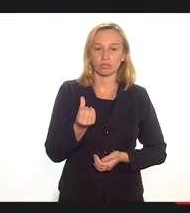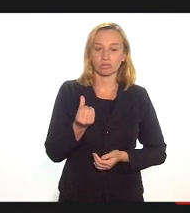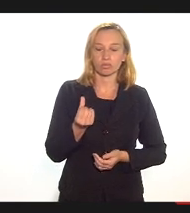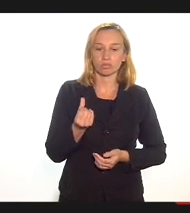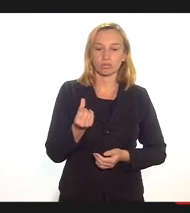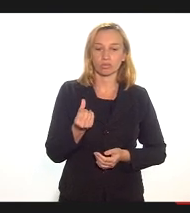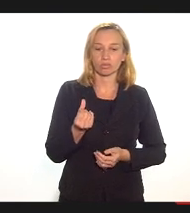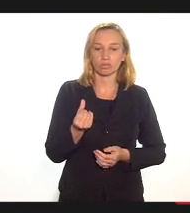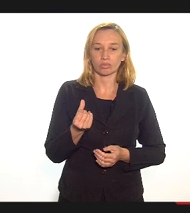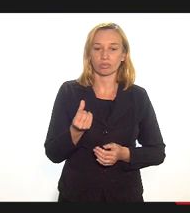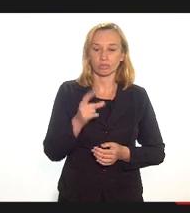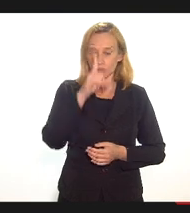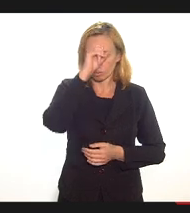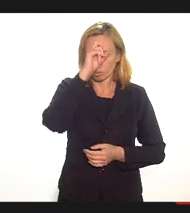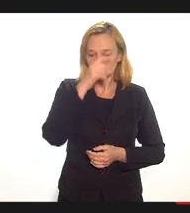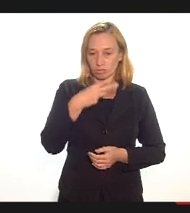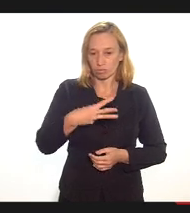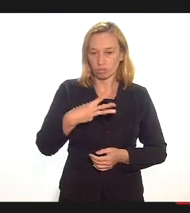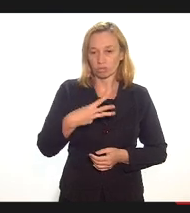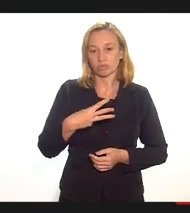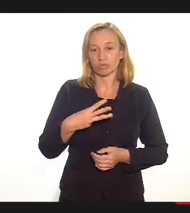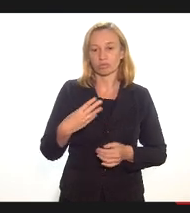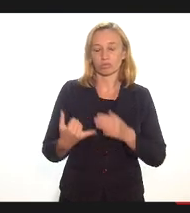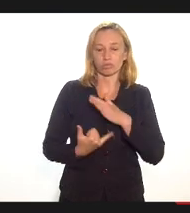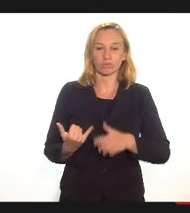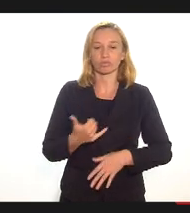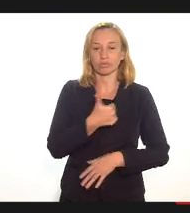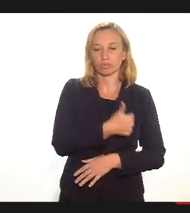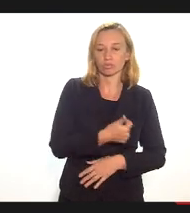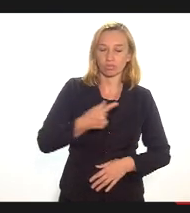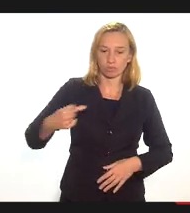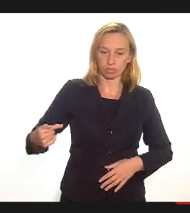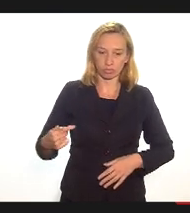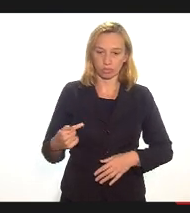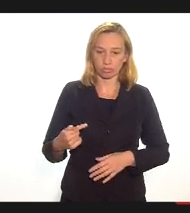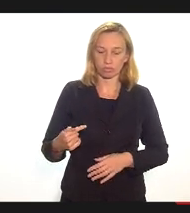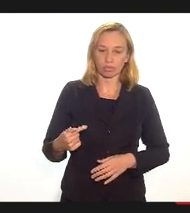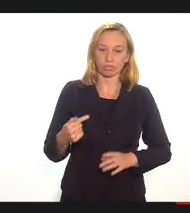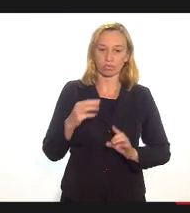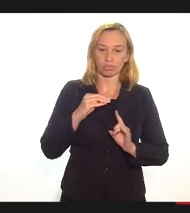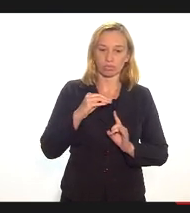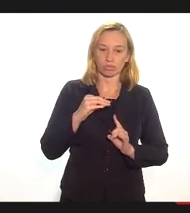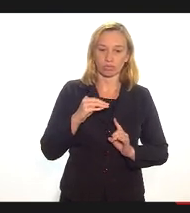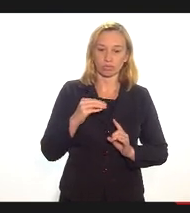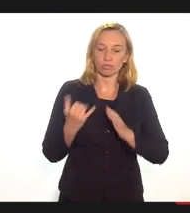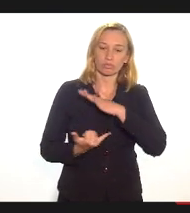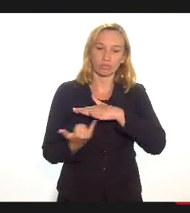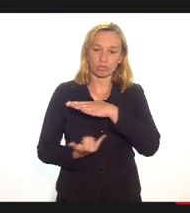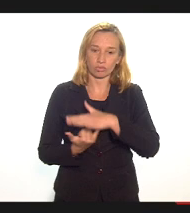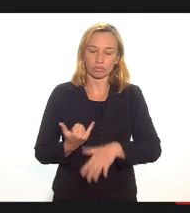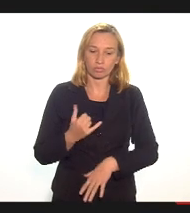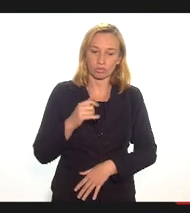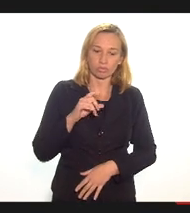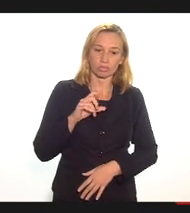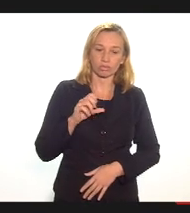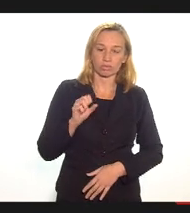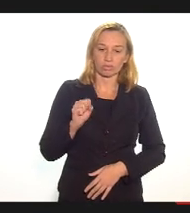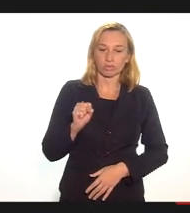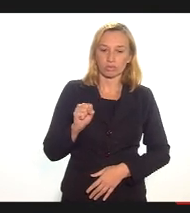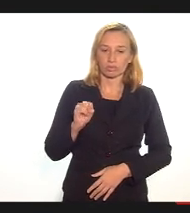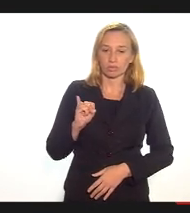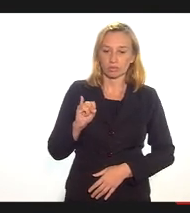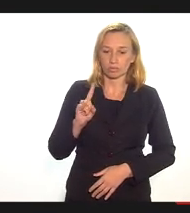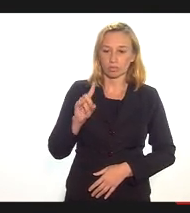Em 2017, o Instituto Sírio-Libanês, através do convênio com o Ministério da